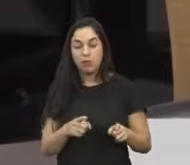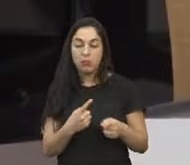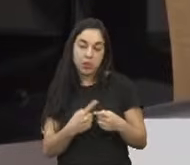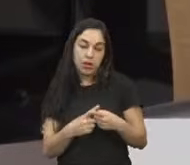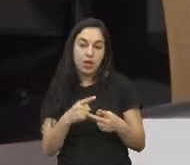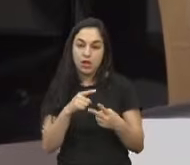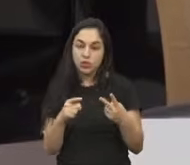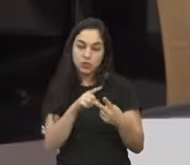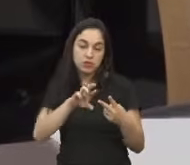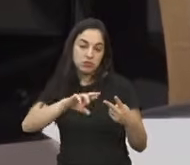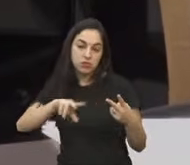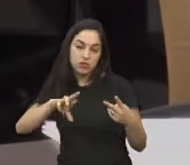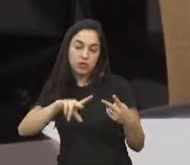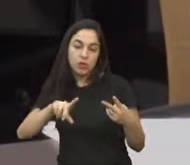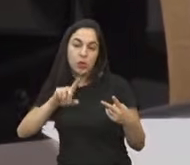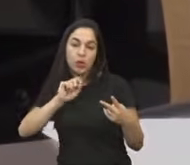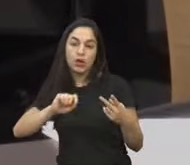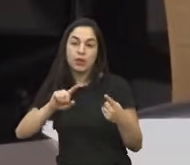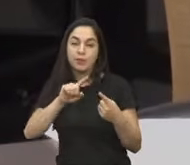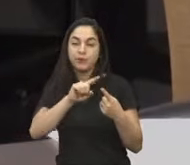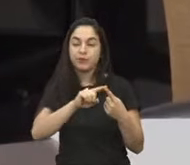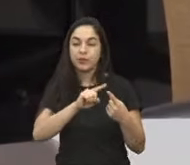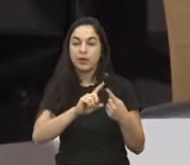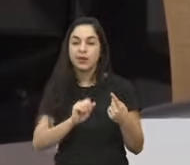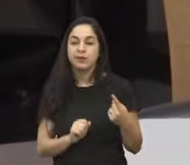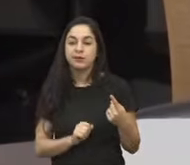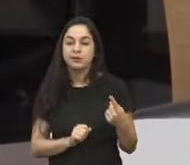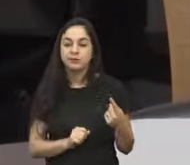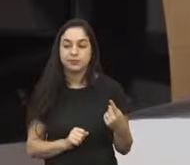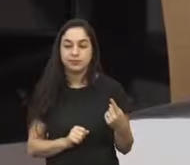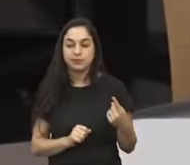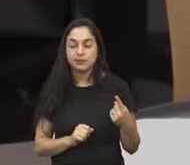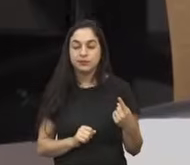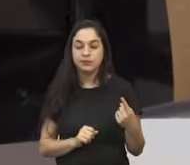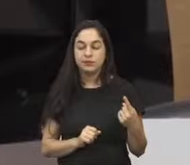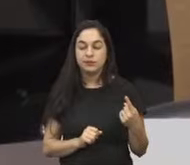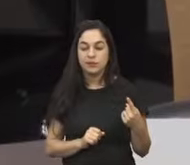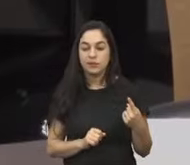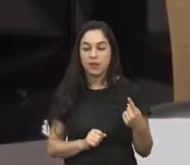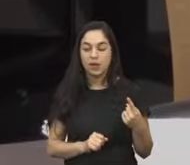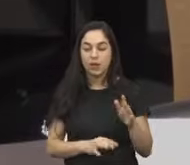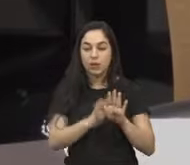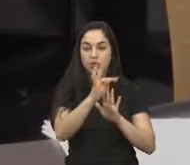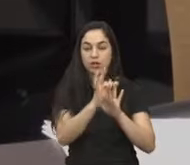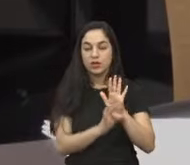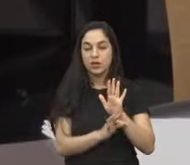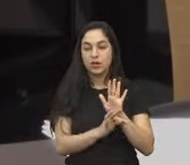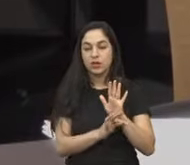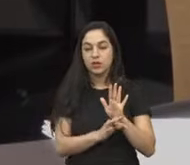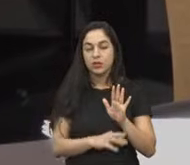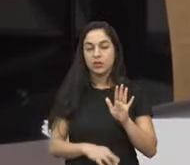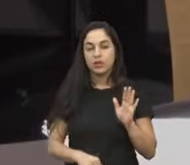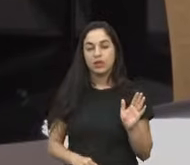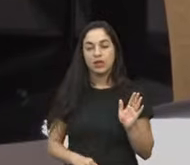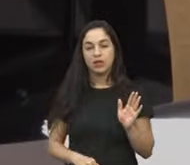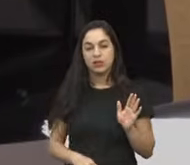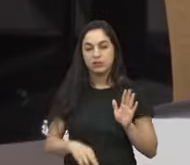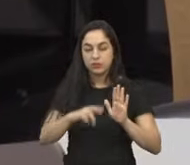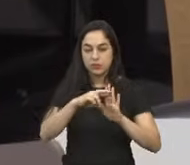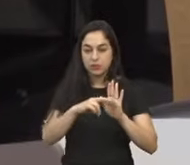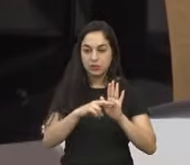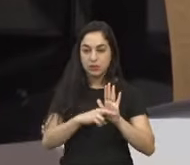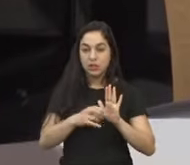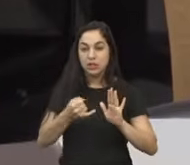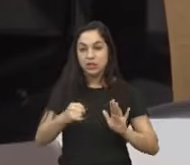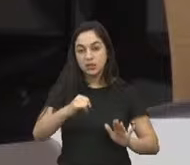diferentes. A primeira, que é sobre um trecho do regimento interno que fala que se o vereador usar a palavra aqui na